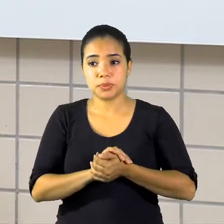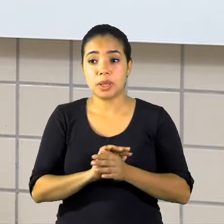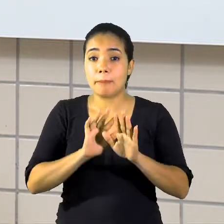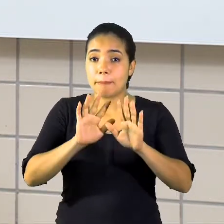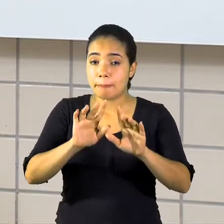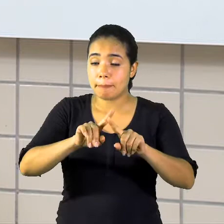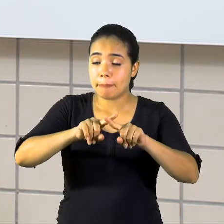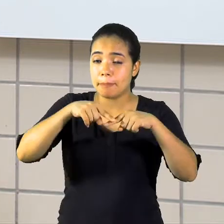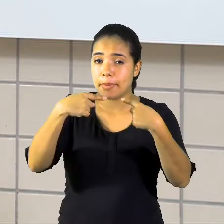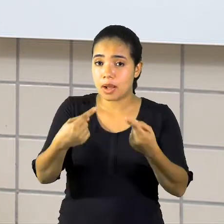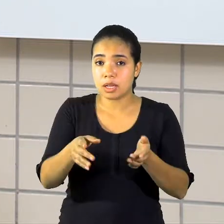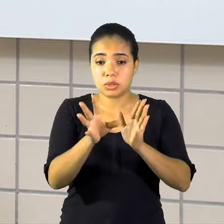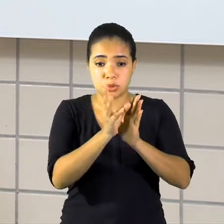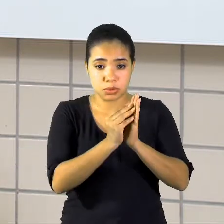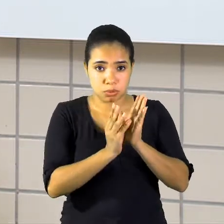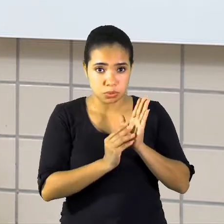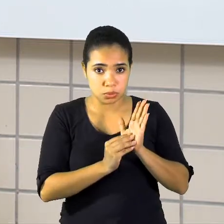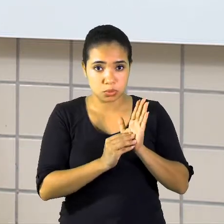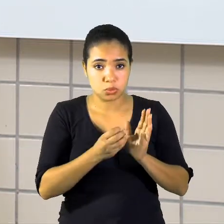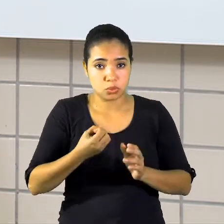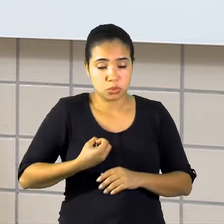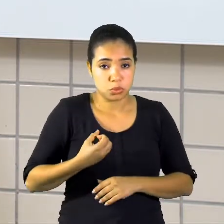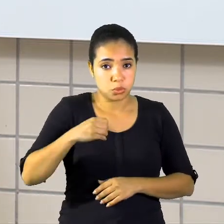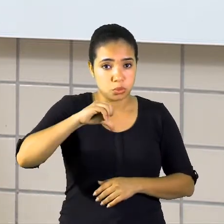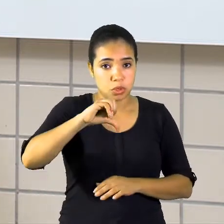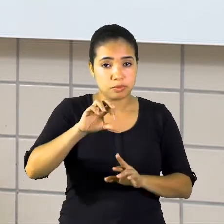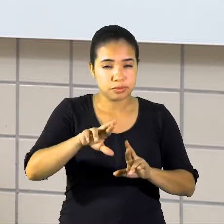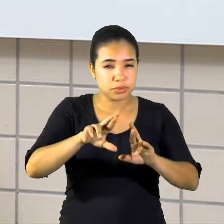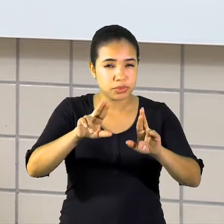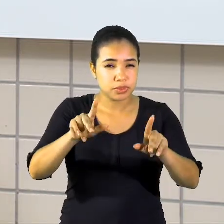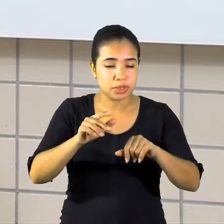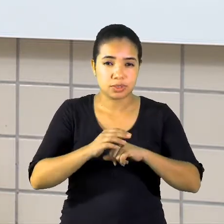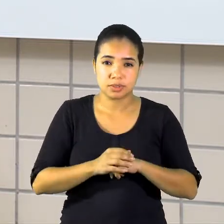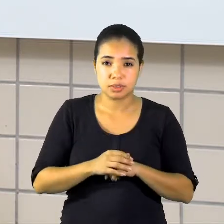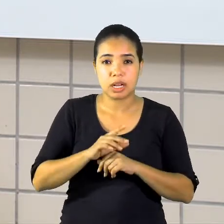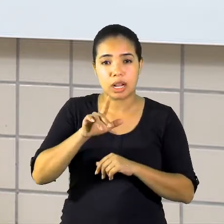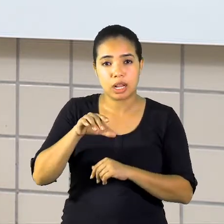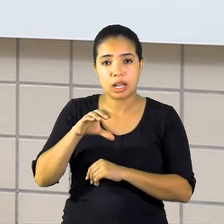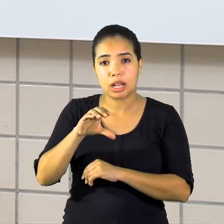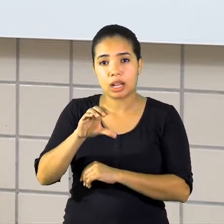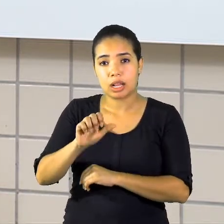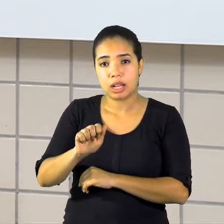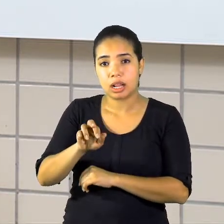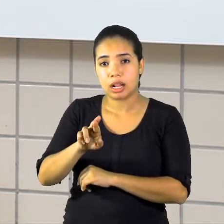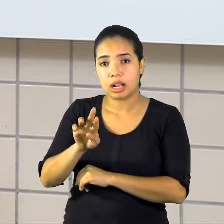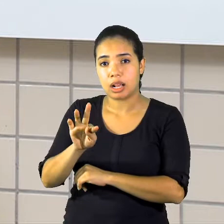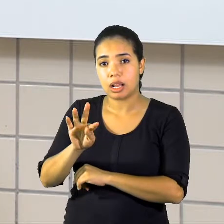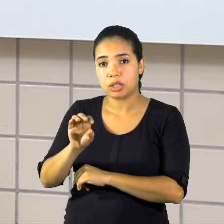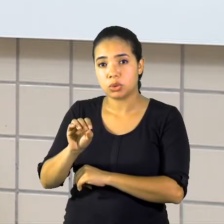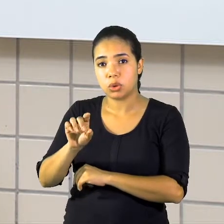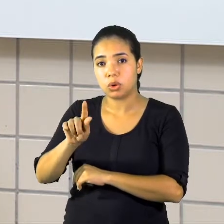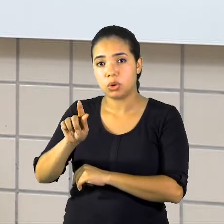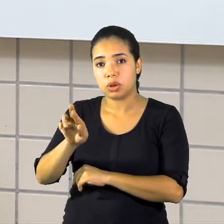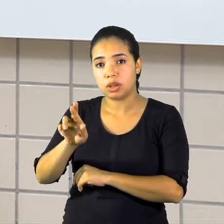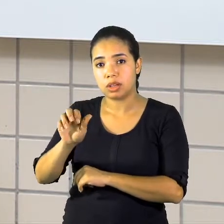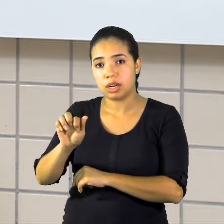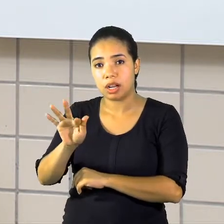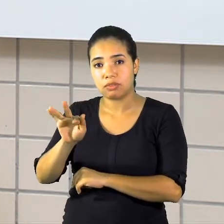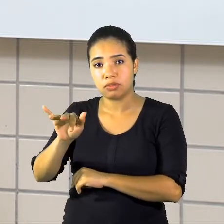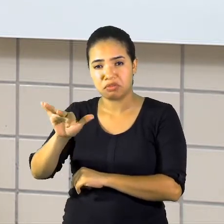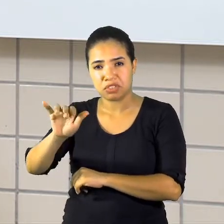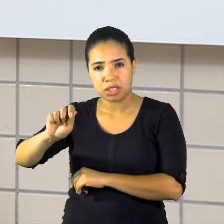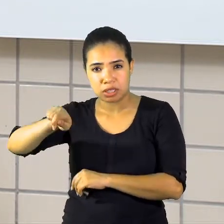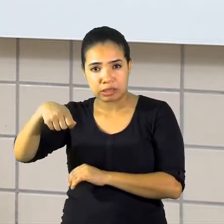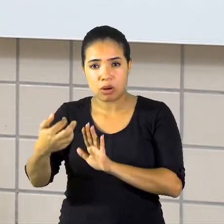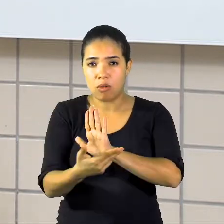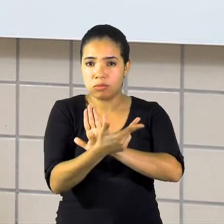conteúdo dessa aula, da aula de número 9, ela é um pouco diferente. A gente vai falar sobre cartografia. Vocês lembram o que é cartografia? Sim,